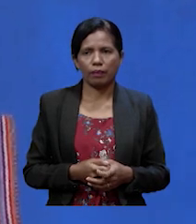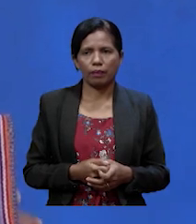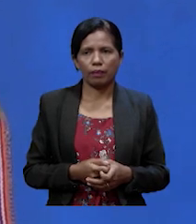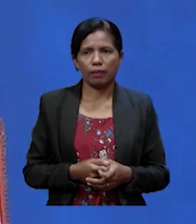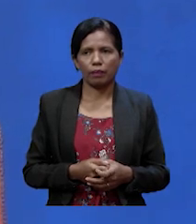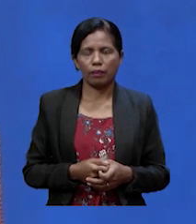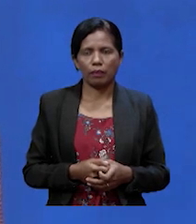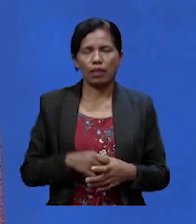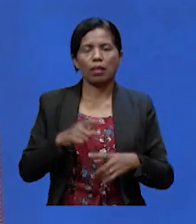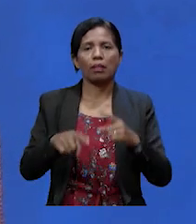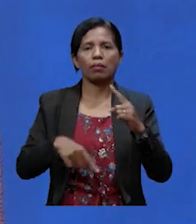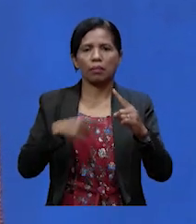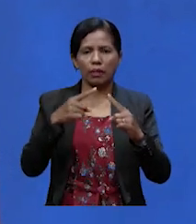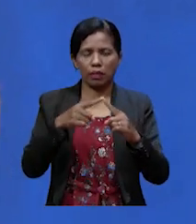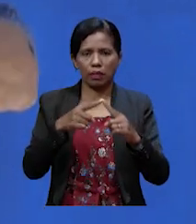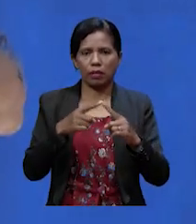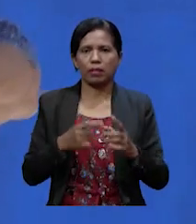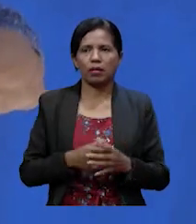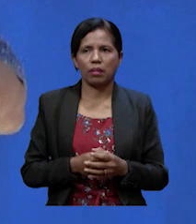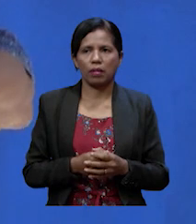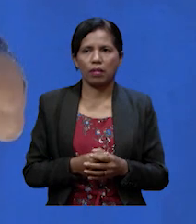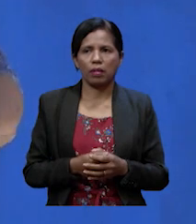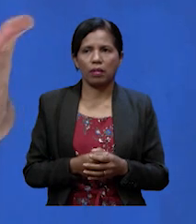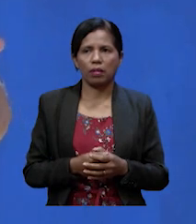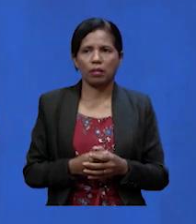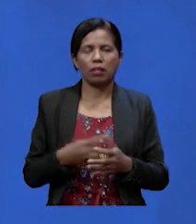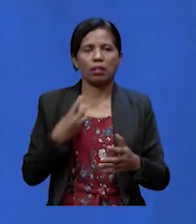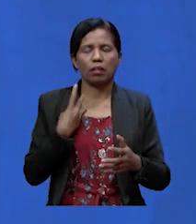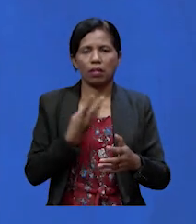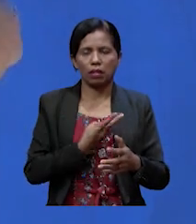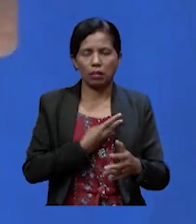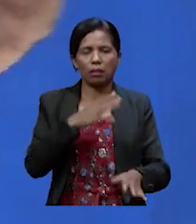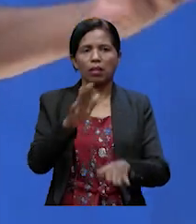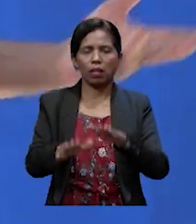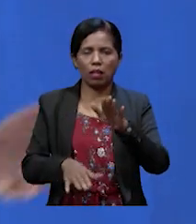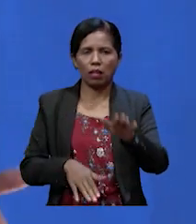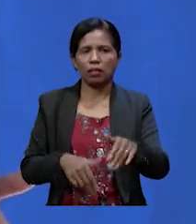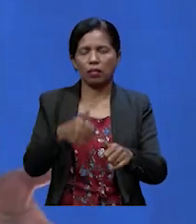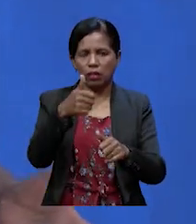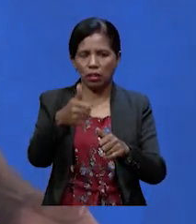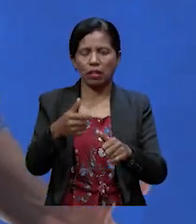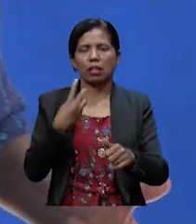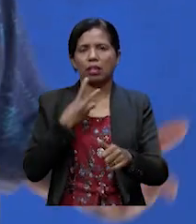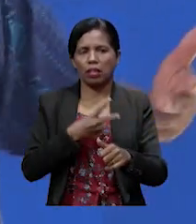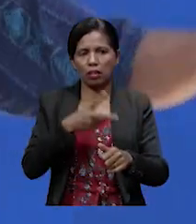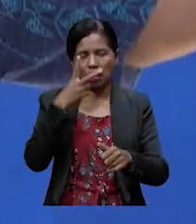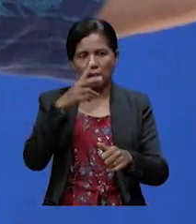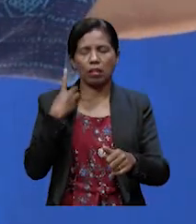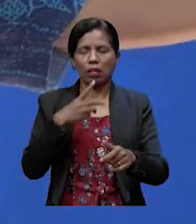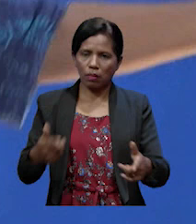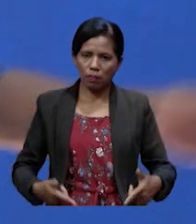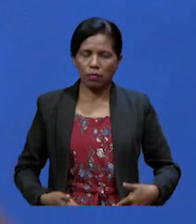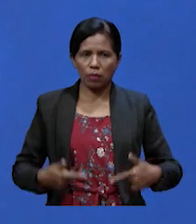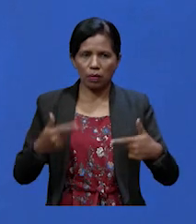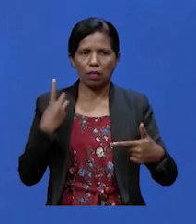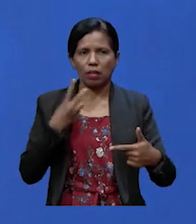nih. Bahira, itu namanya lalu dia gituan, kita ada dia kone ini bida, maka dia